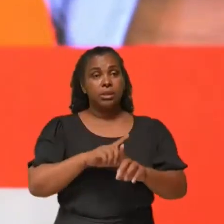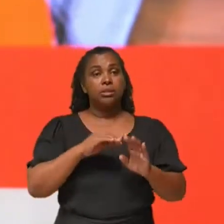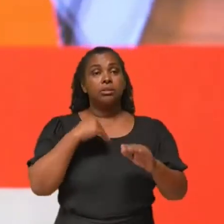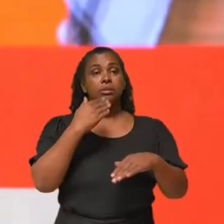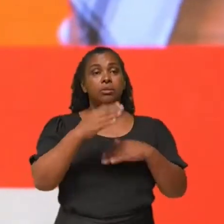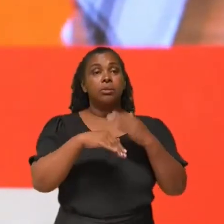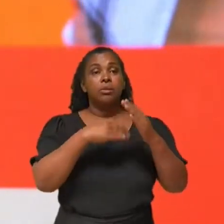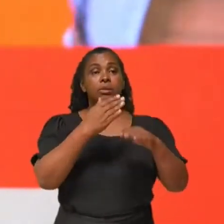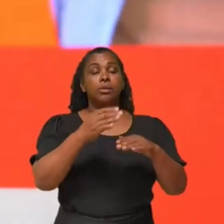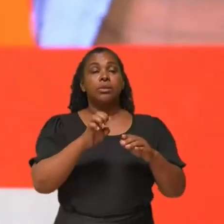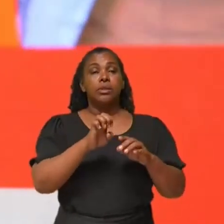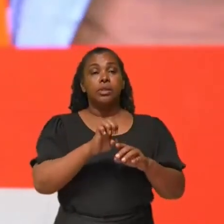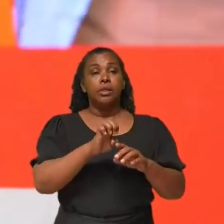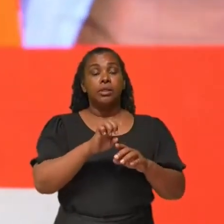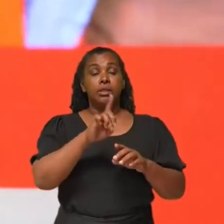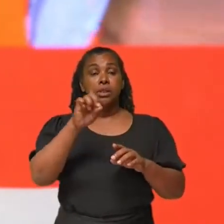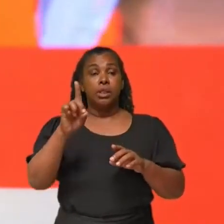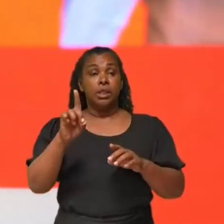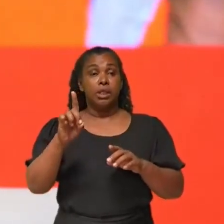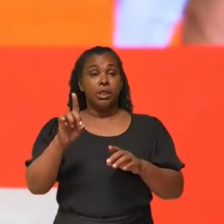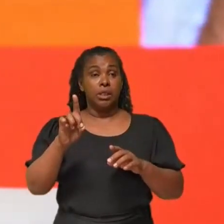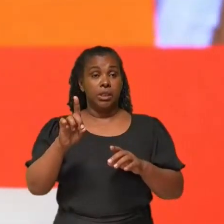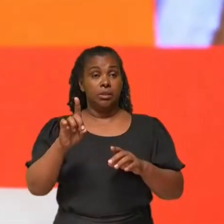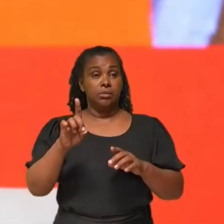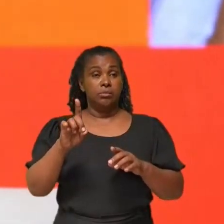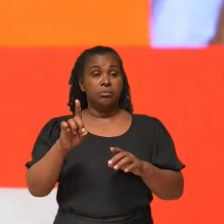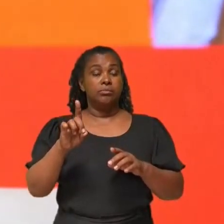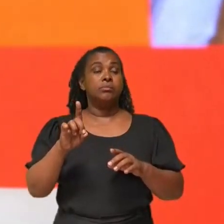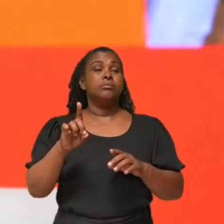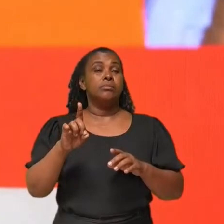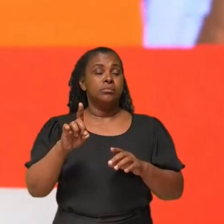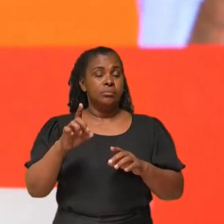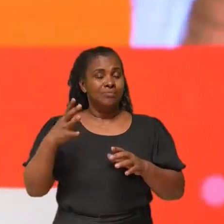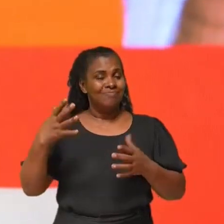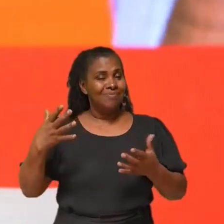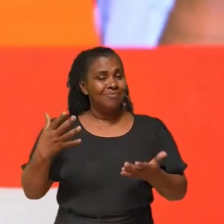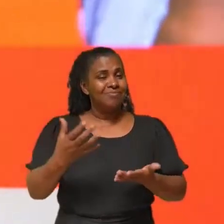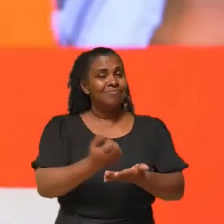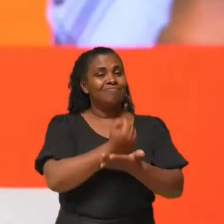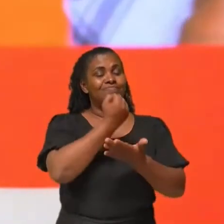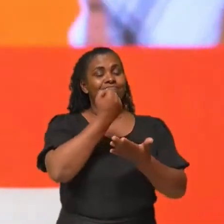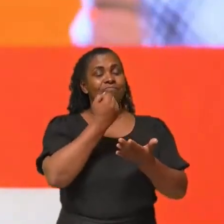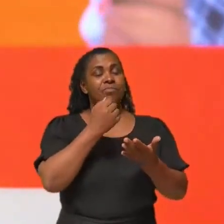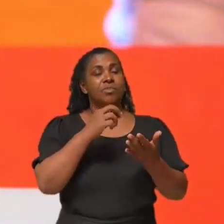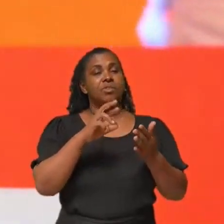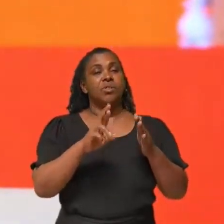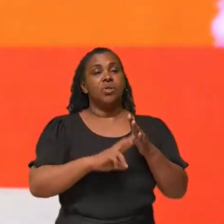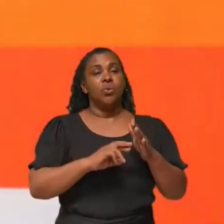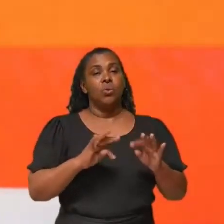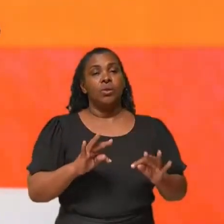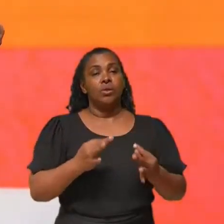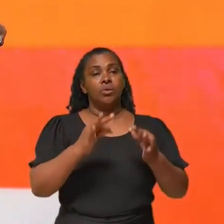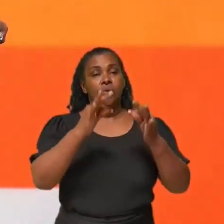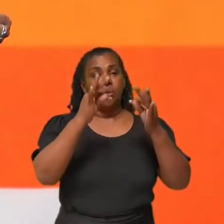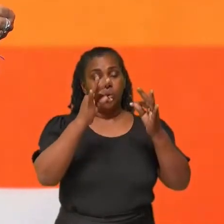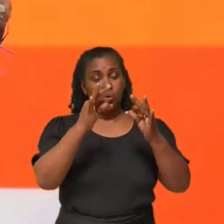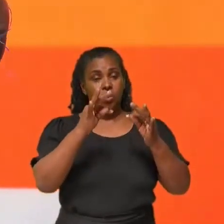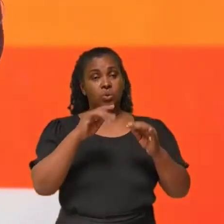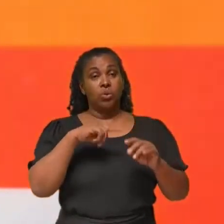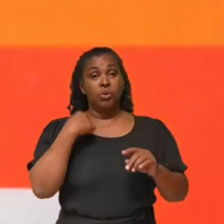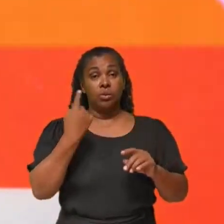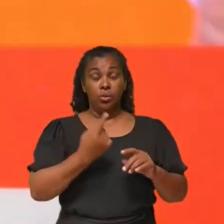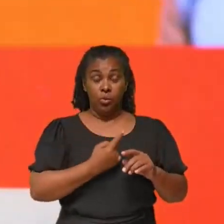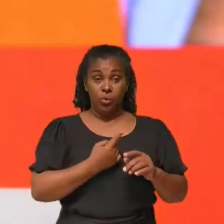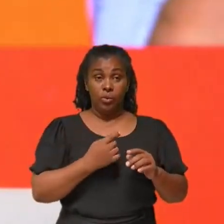extrema-direita acabou se apropriando desses recursos tecnológicos. E como nós, um partido de esquerda,